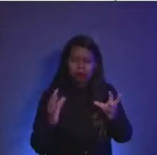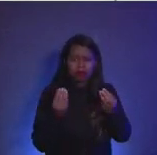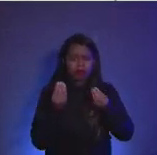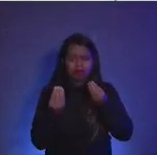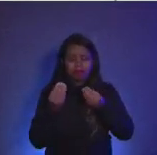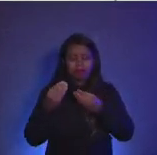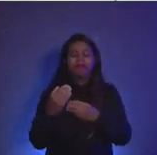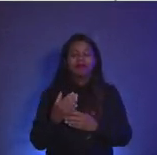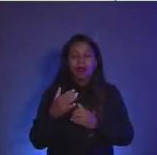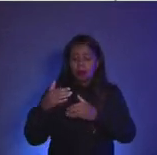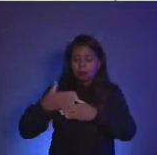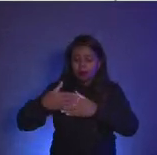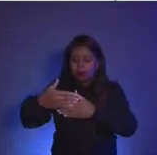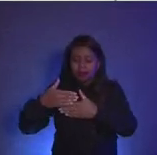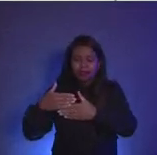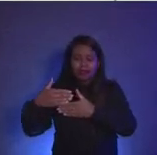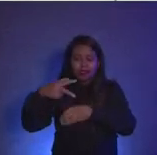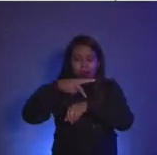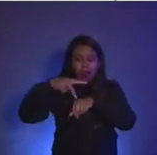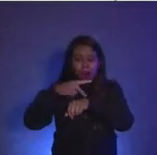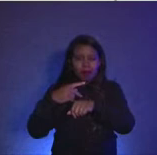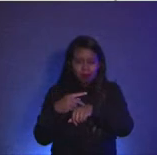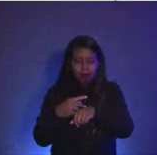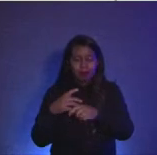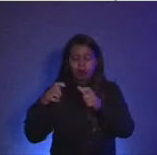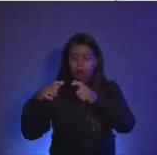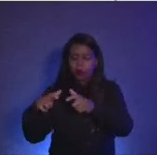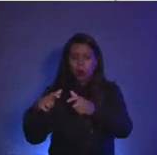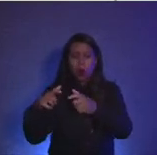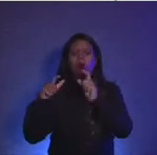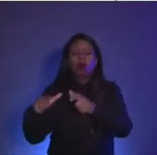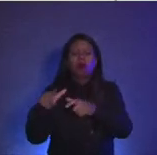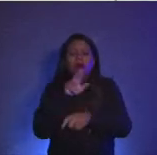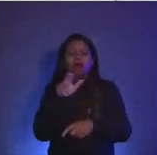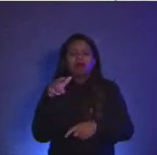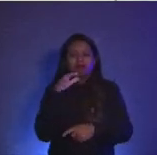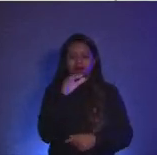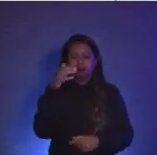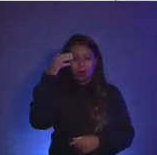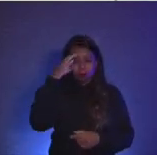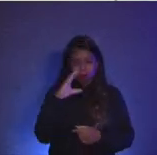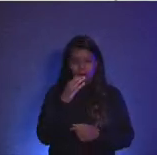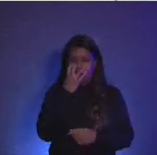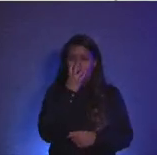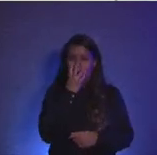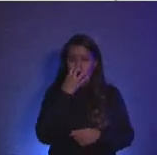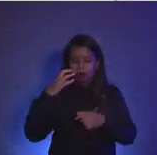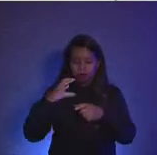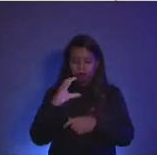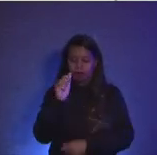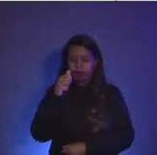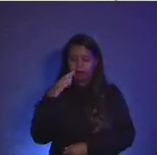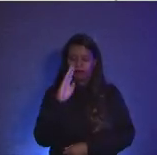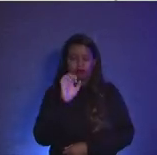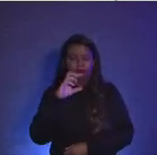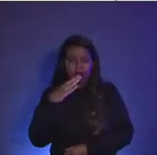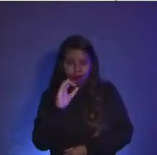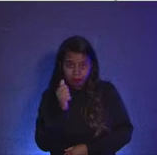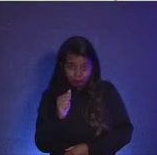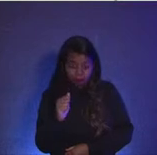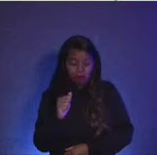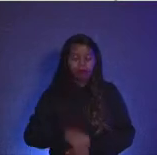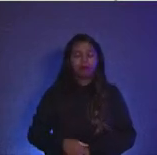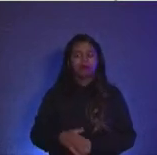Colômbia e a Venezuela, uma área conhecida como Cabeça do Cachorro, no estado do Amazonas. O general Augusto Heleno,